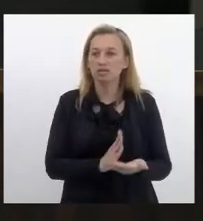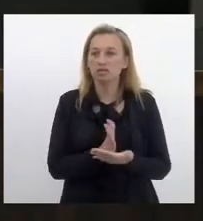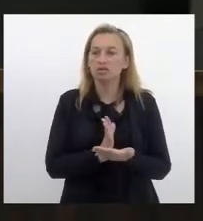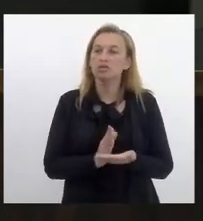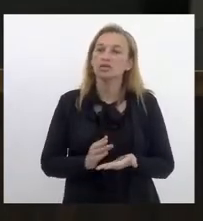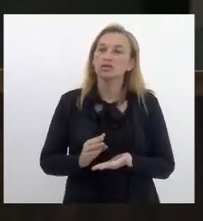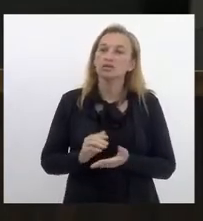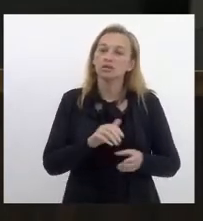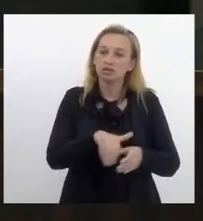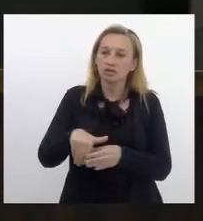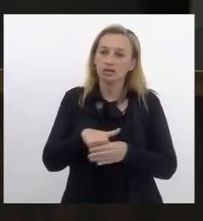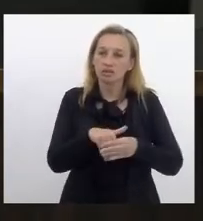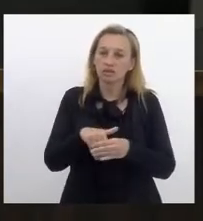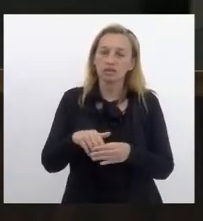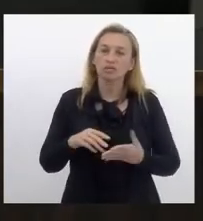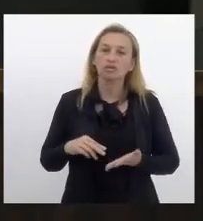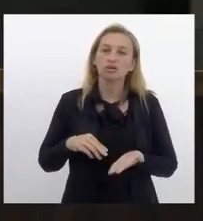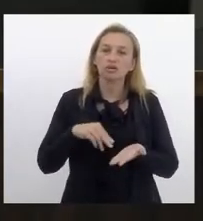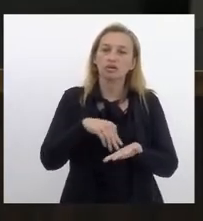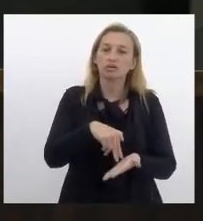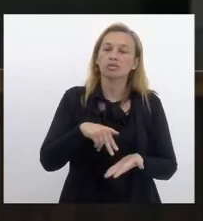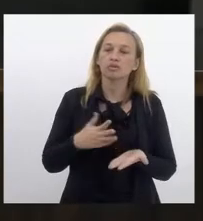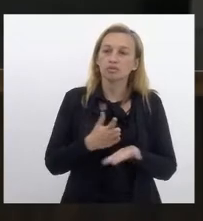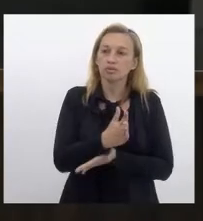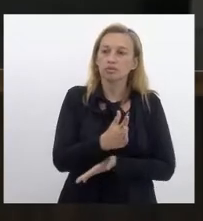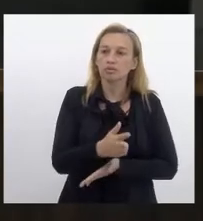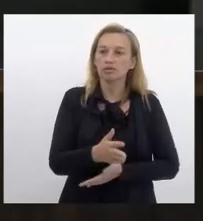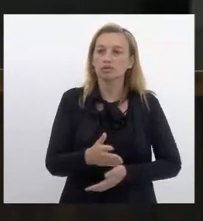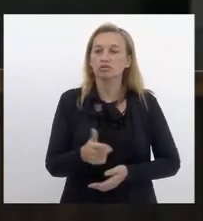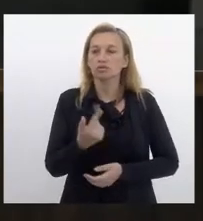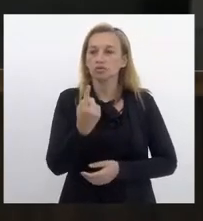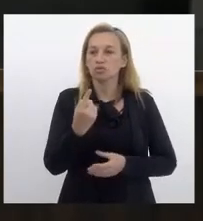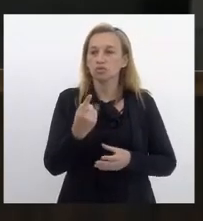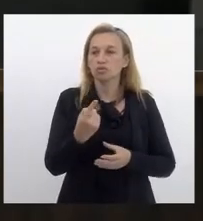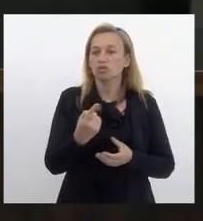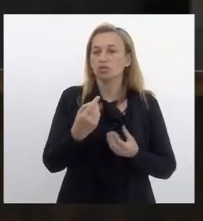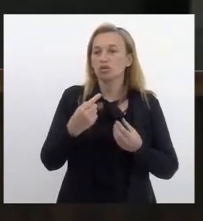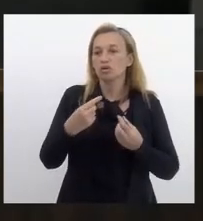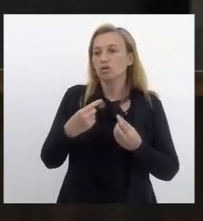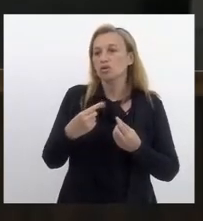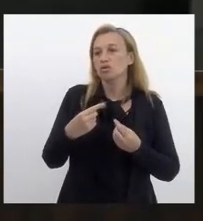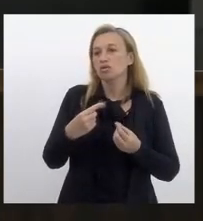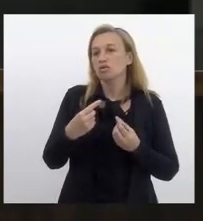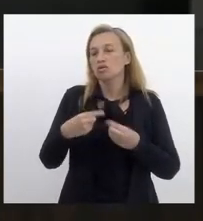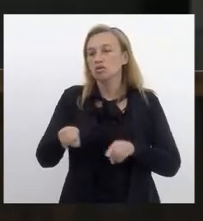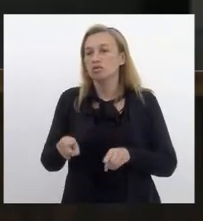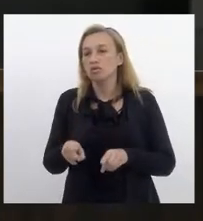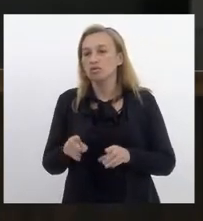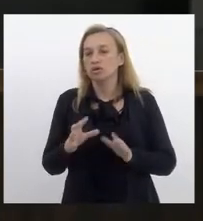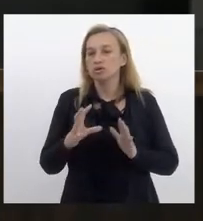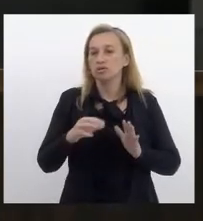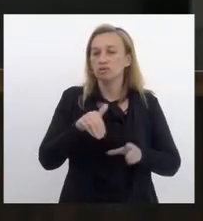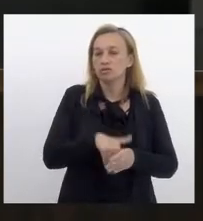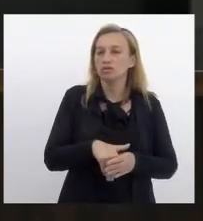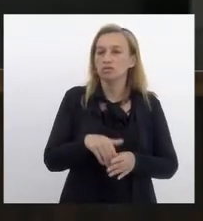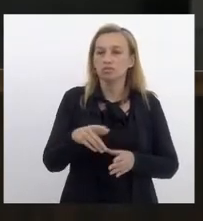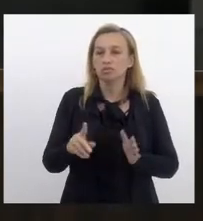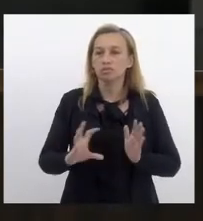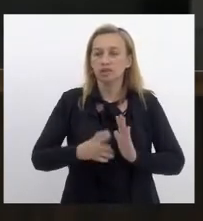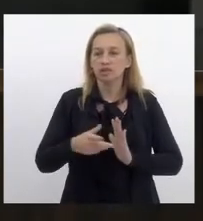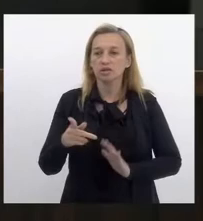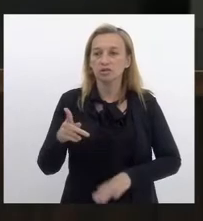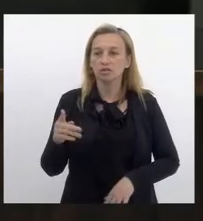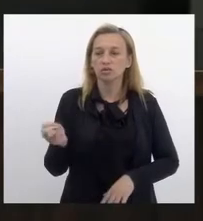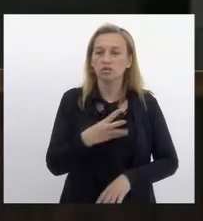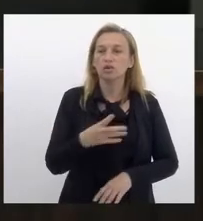votação, se os que aprovam permaneçam como estão aprovados, vai à promulgação com voto pela abstenção do novo. Projeto de resolução